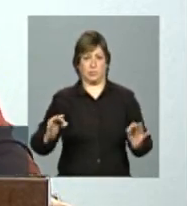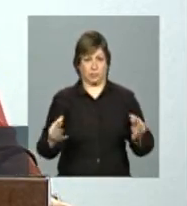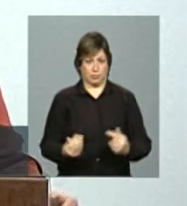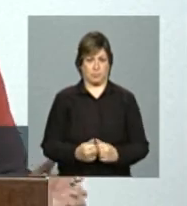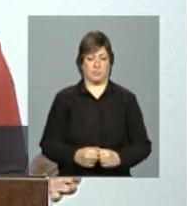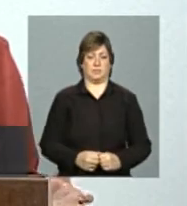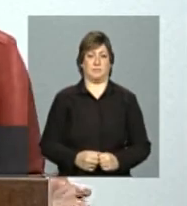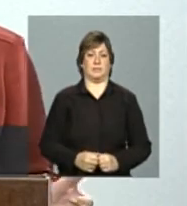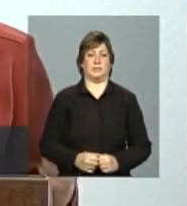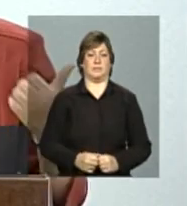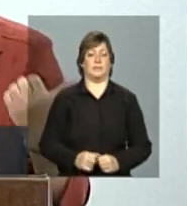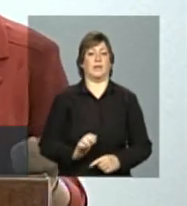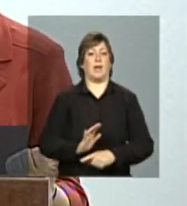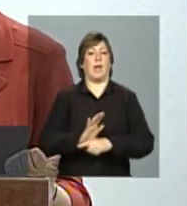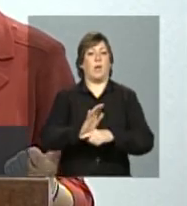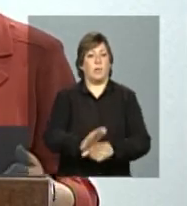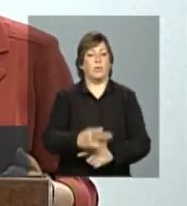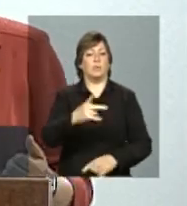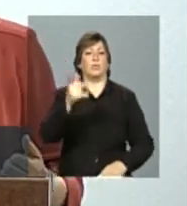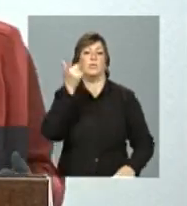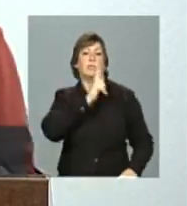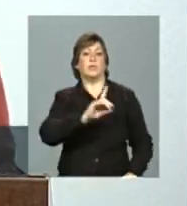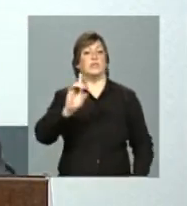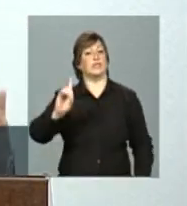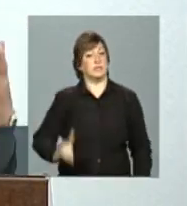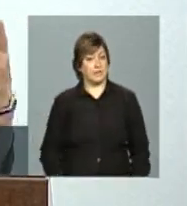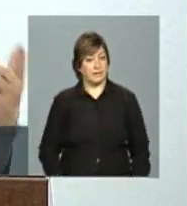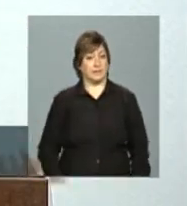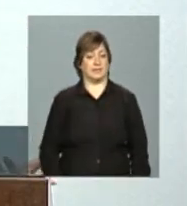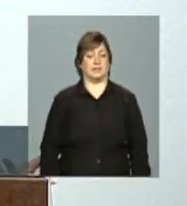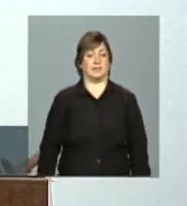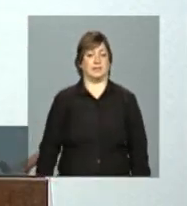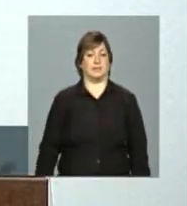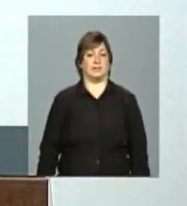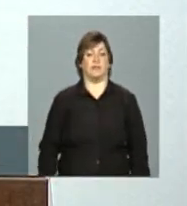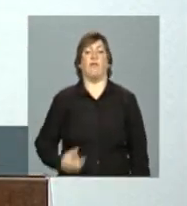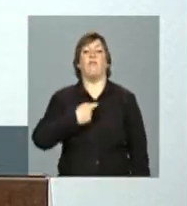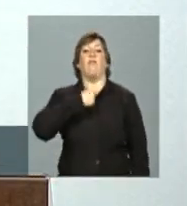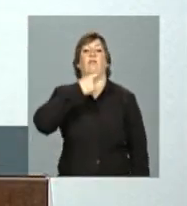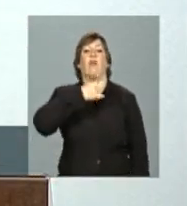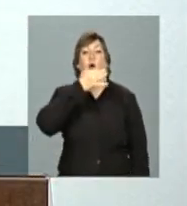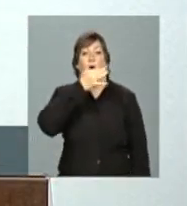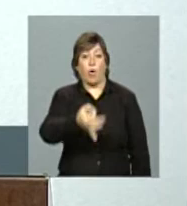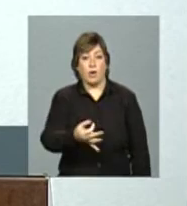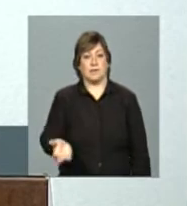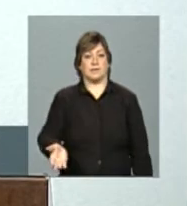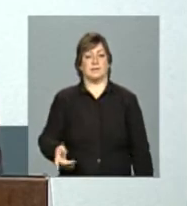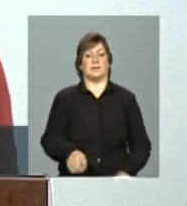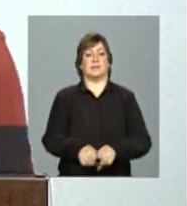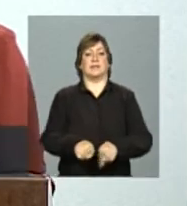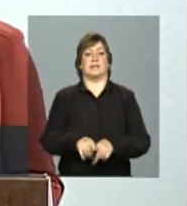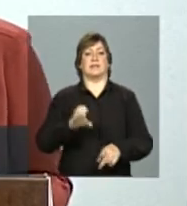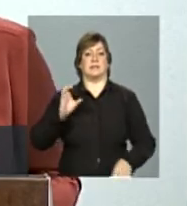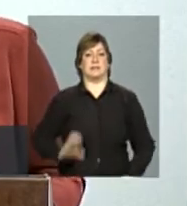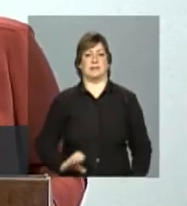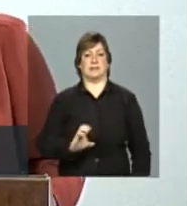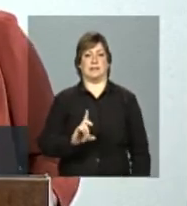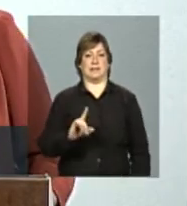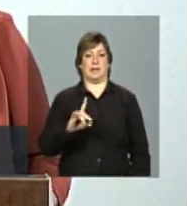apoiar sua conquista de direitos de voz de cidadania